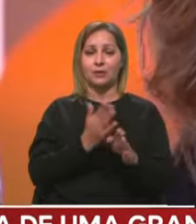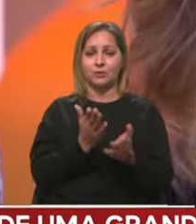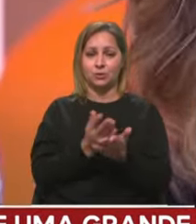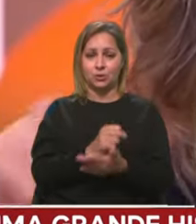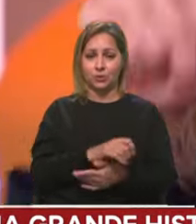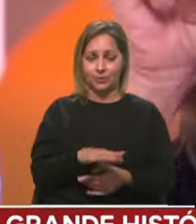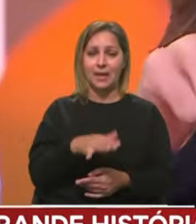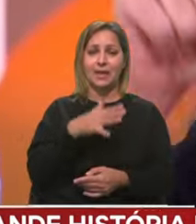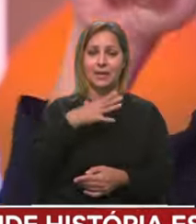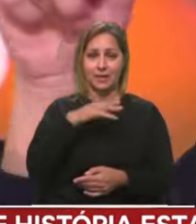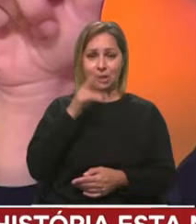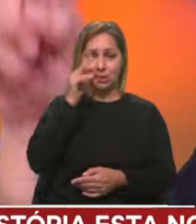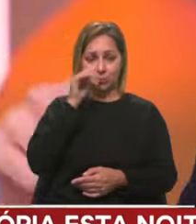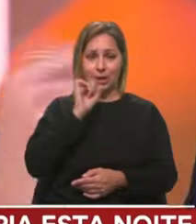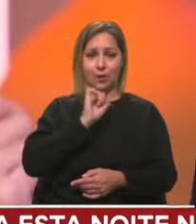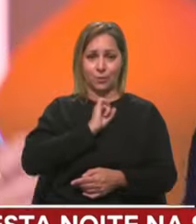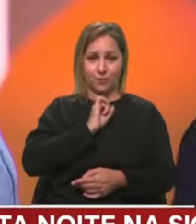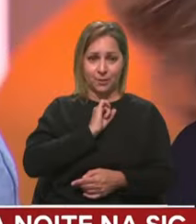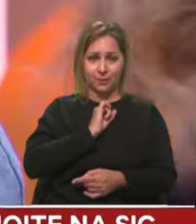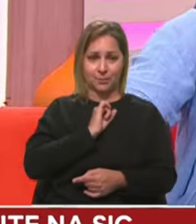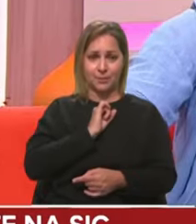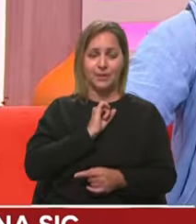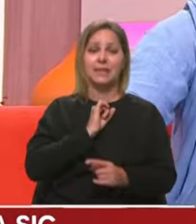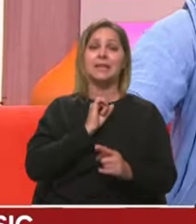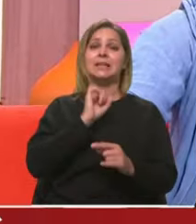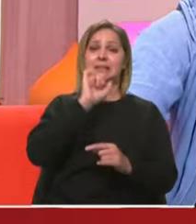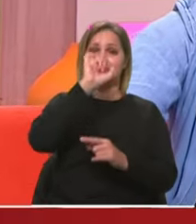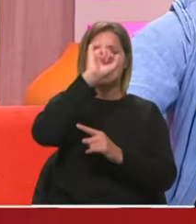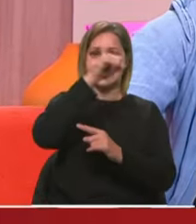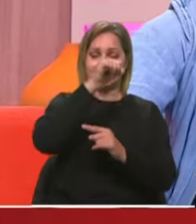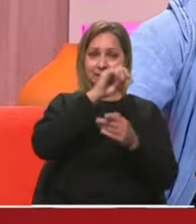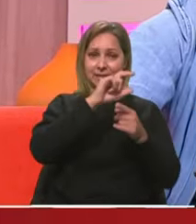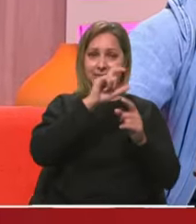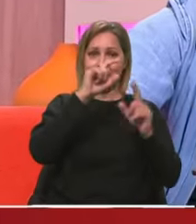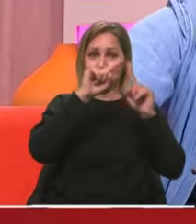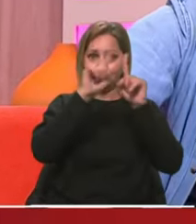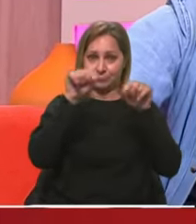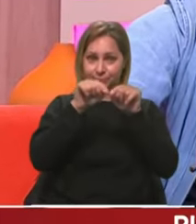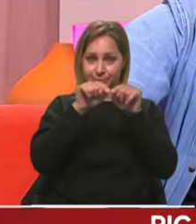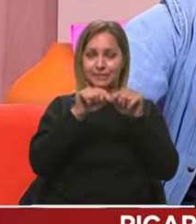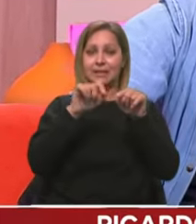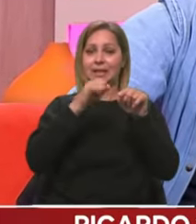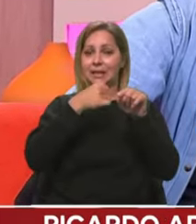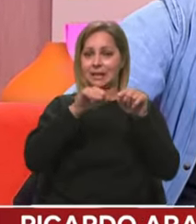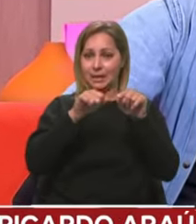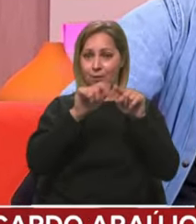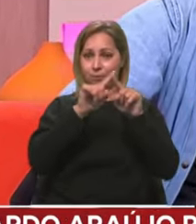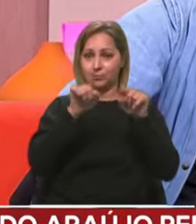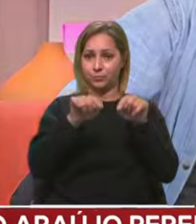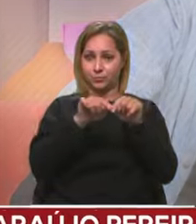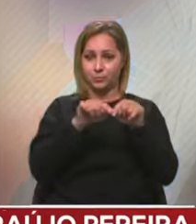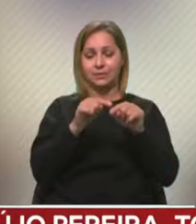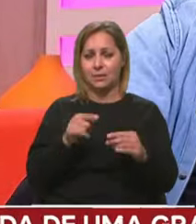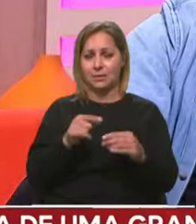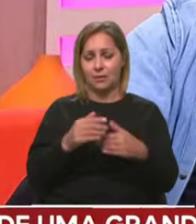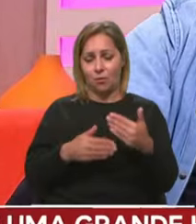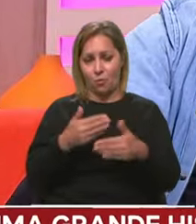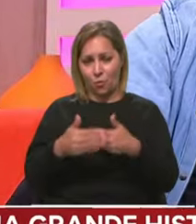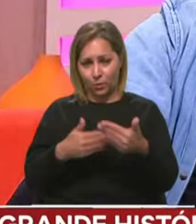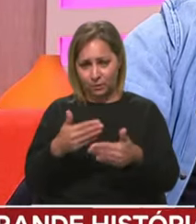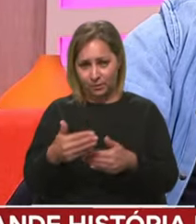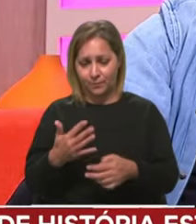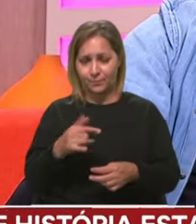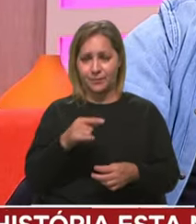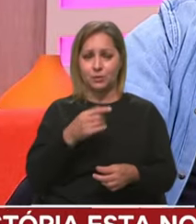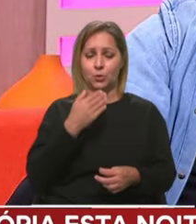queres namorar comigo com Sim não talvez talvez mas escrito na escrito no frigorífic no próprio frigorífico frigorífico e